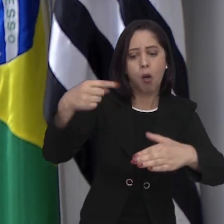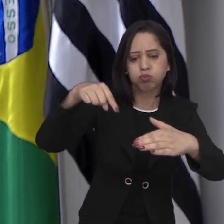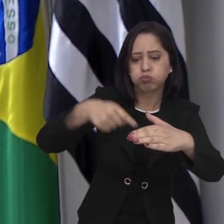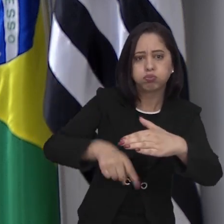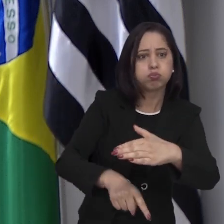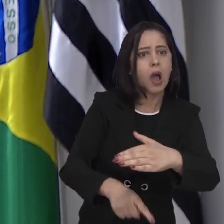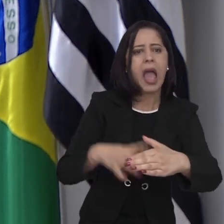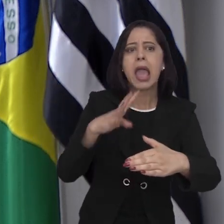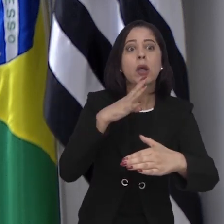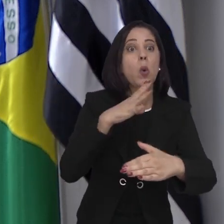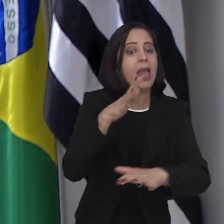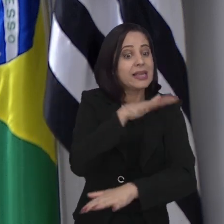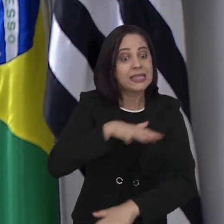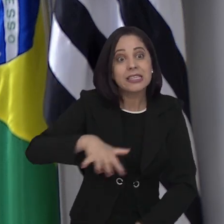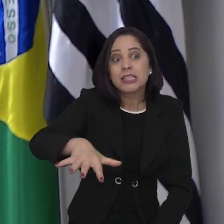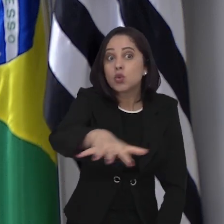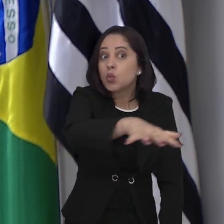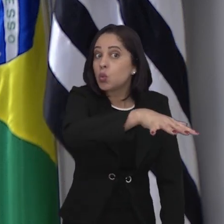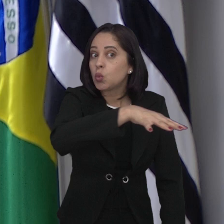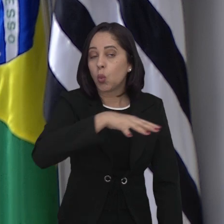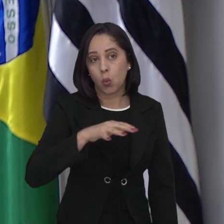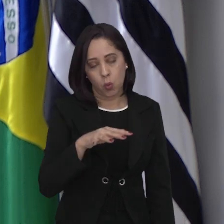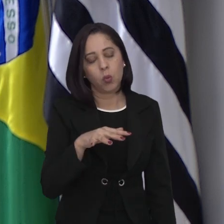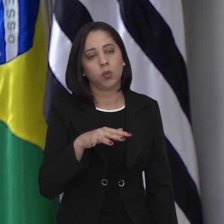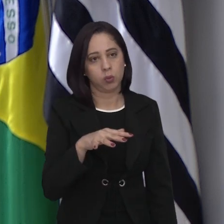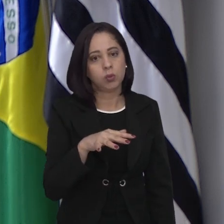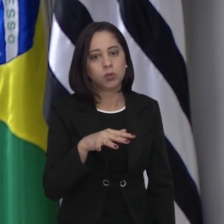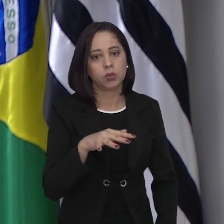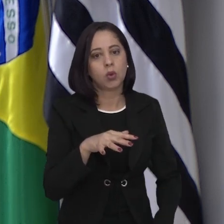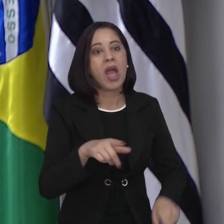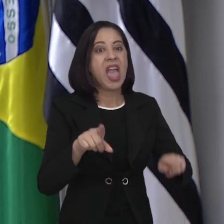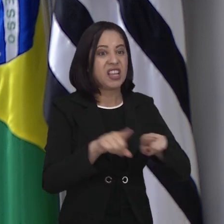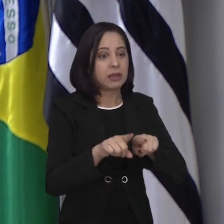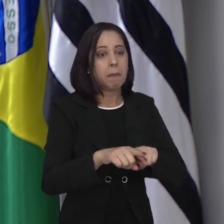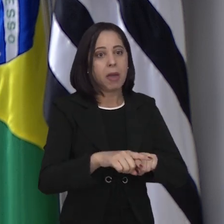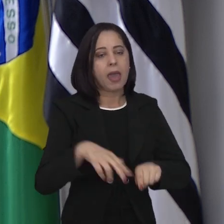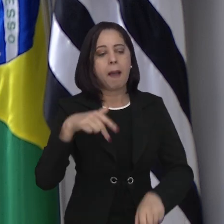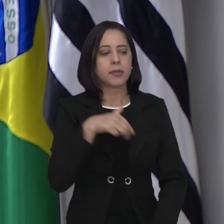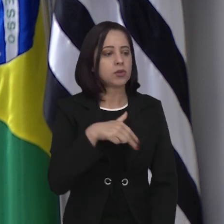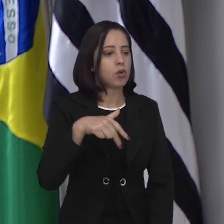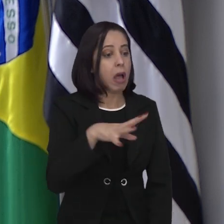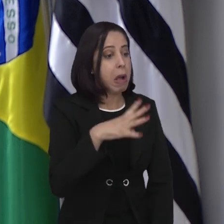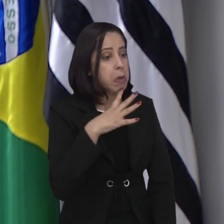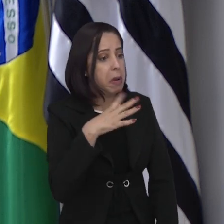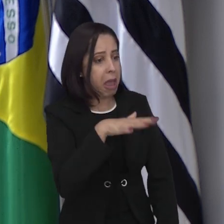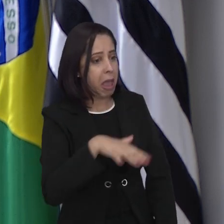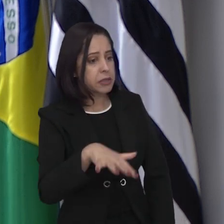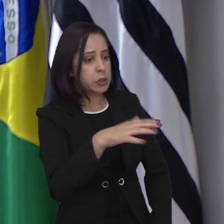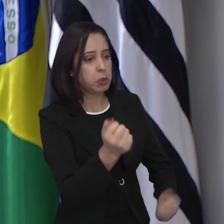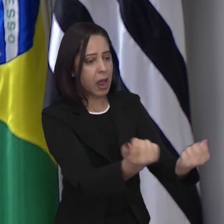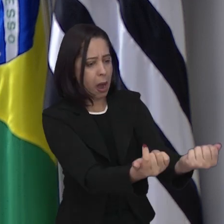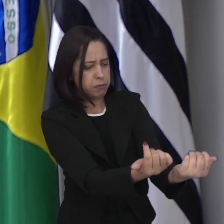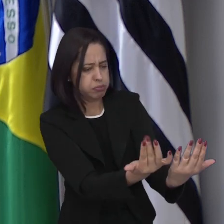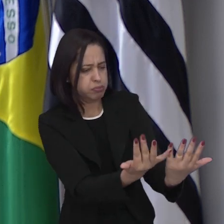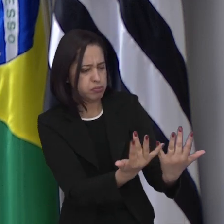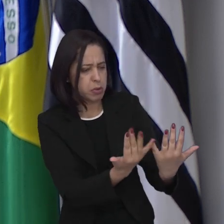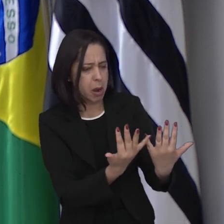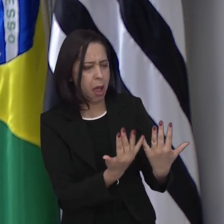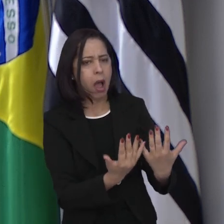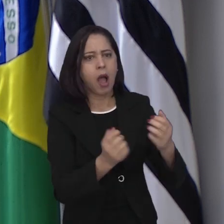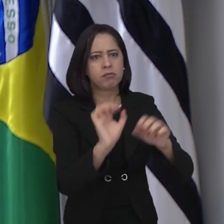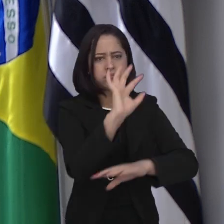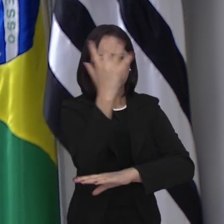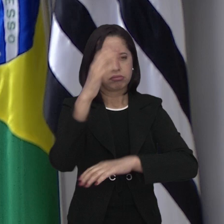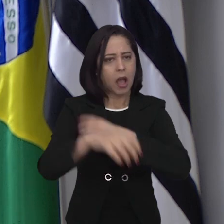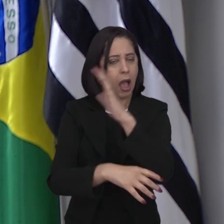fossa, se, né, as águas servidas, enfim, e até mesmo as vegetações que tem no entorno da moradia. Então, a orientação que a gente faz para